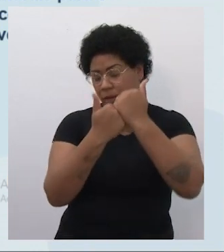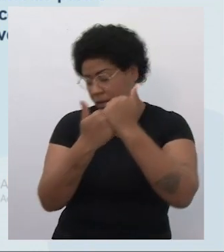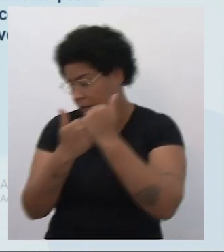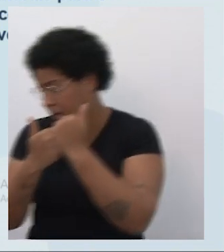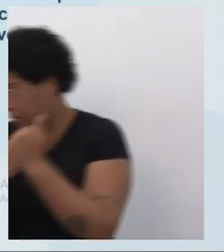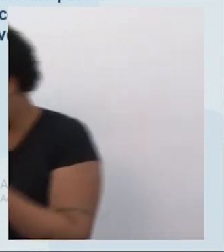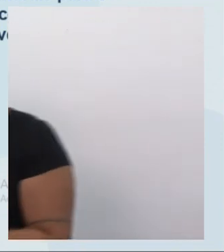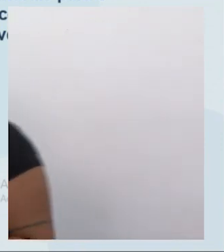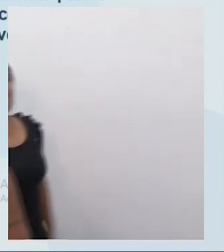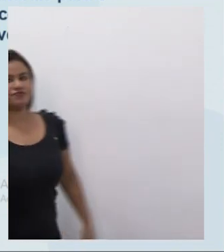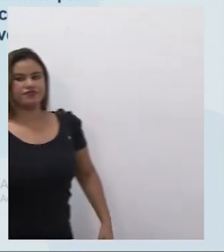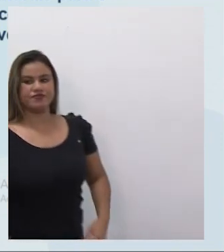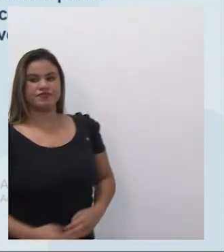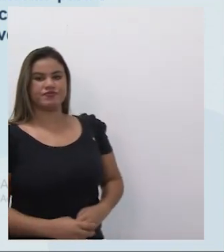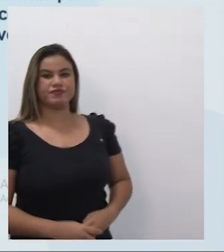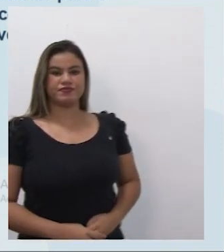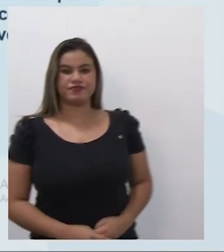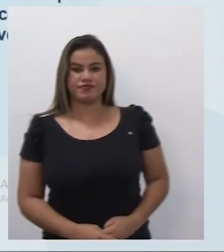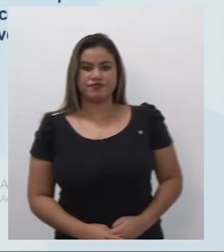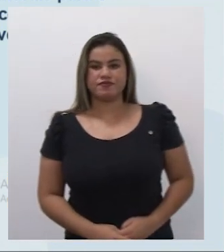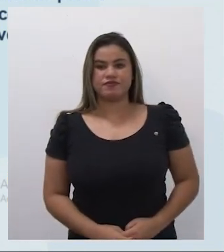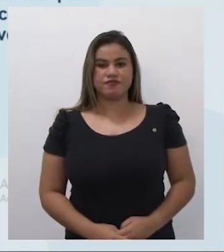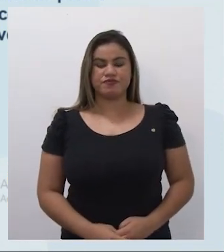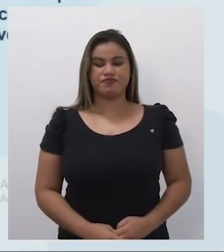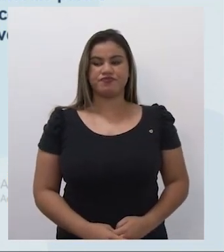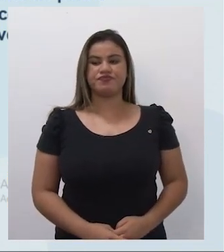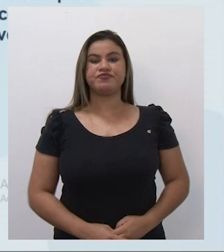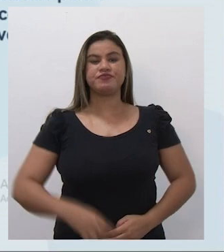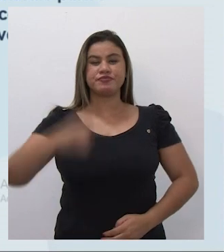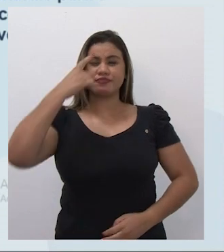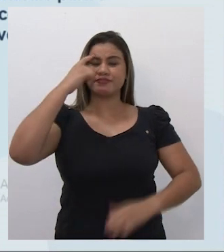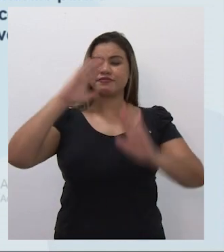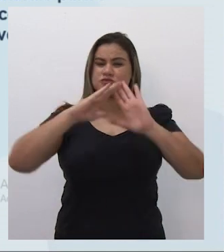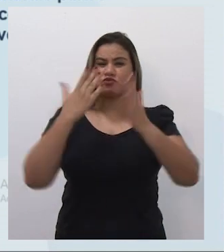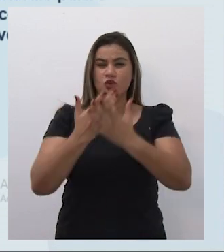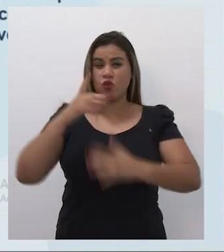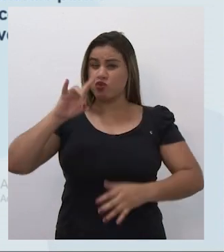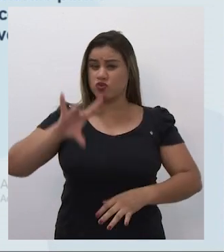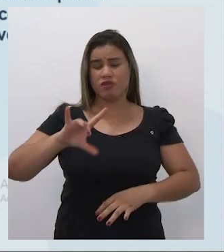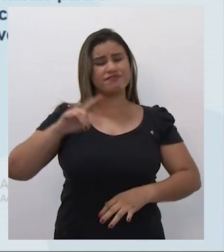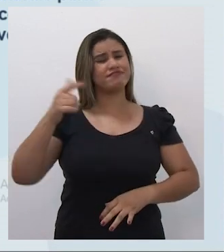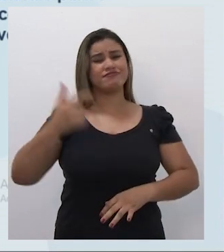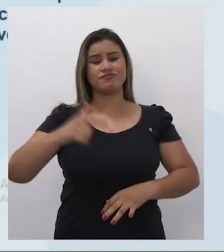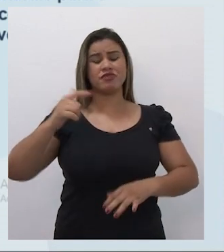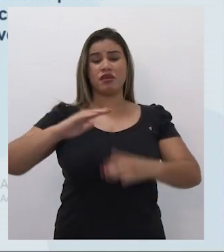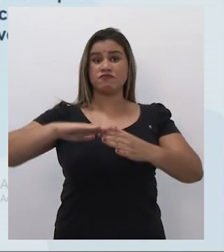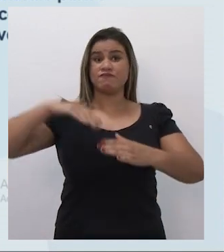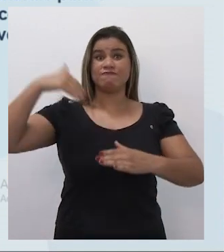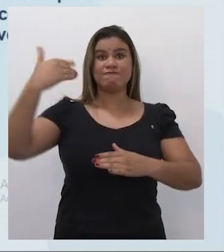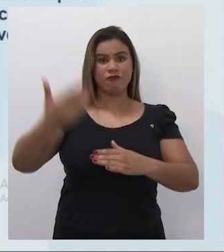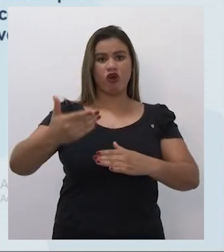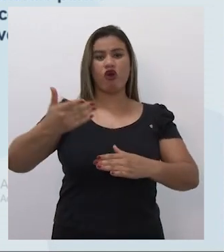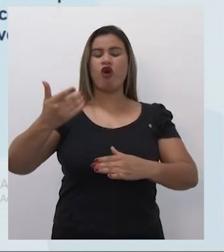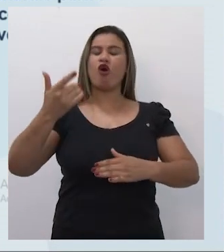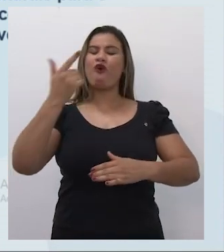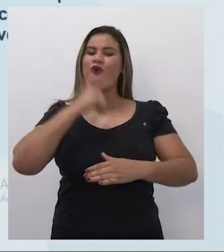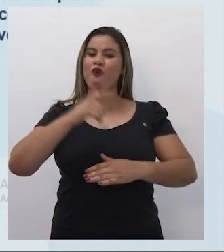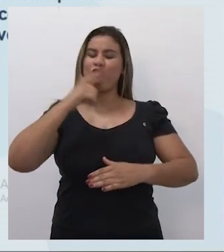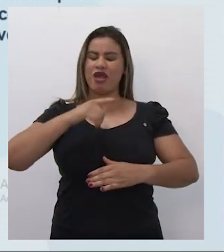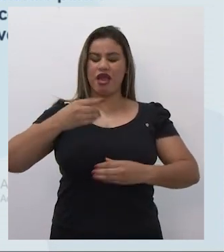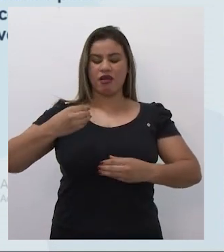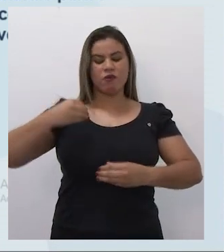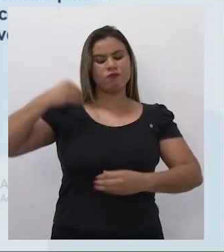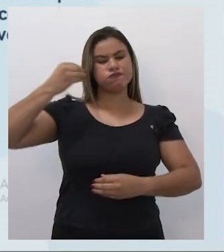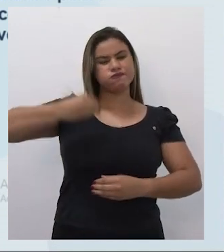dessas práticas para fora da escola, né? Para que ele possa transpor isso que ele